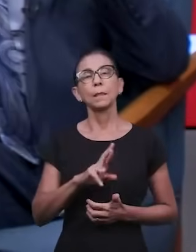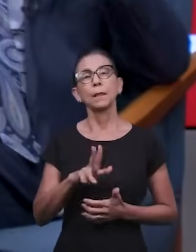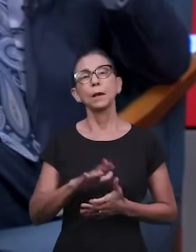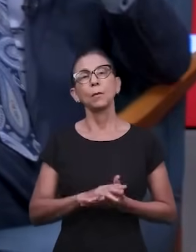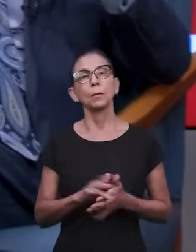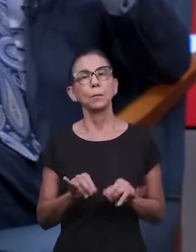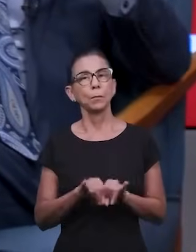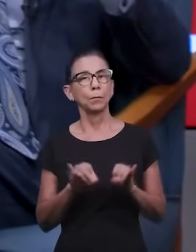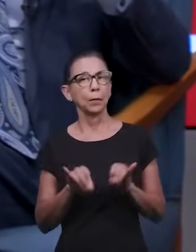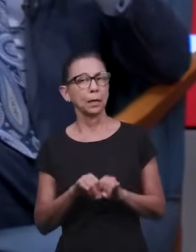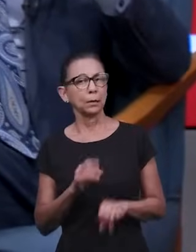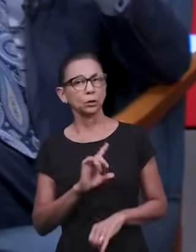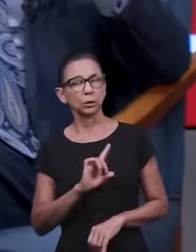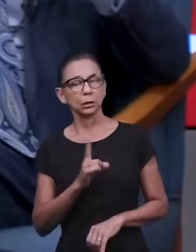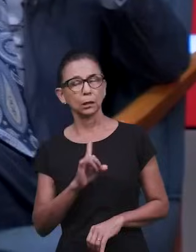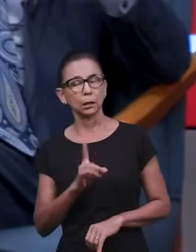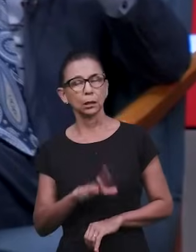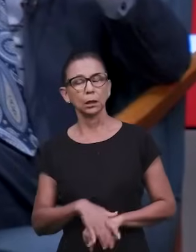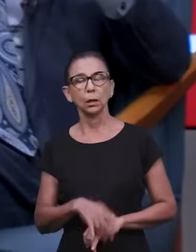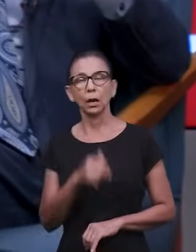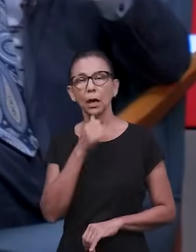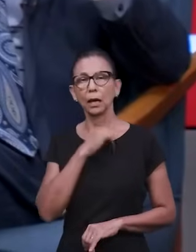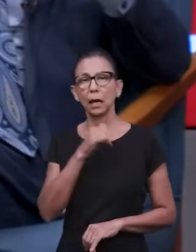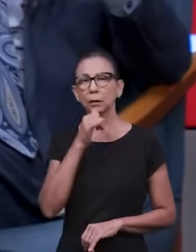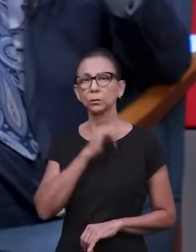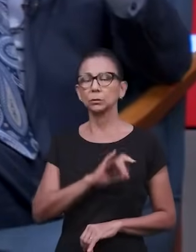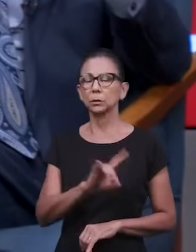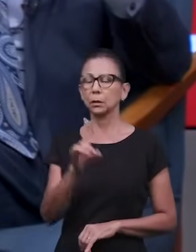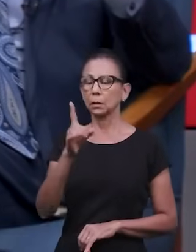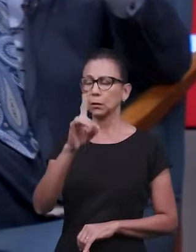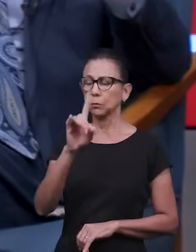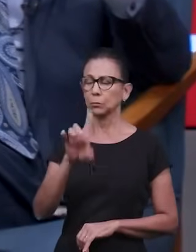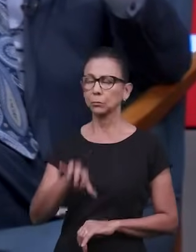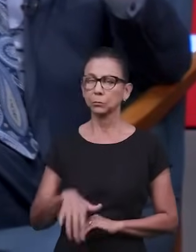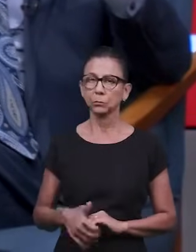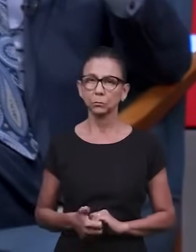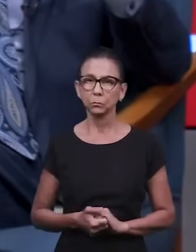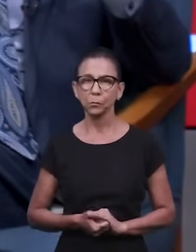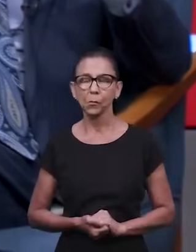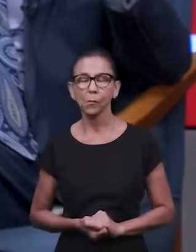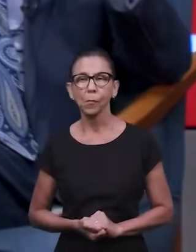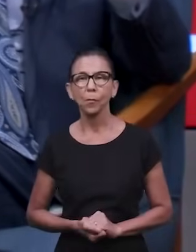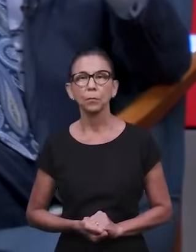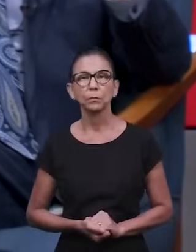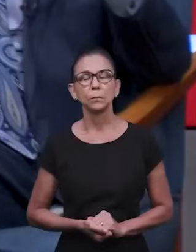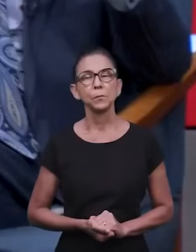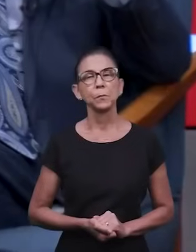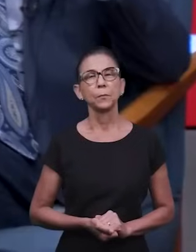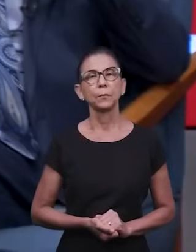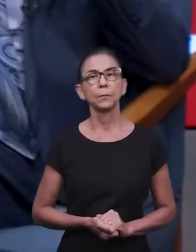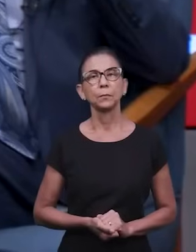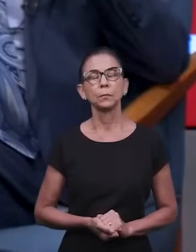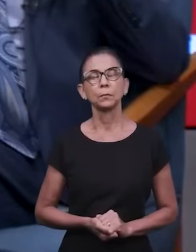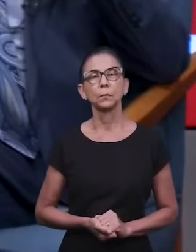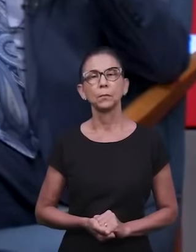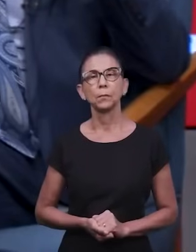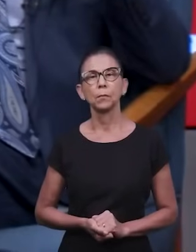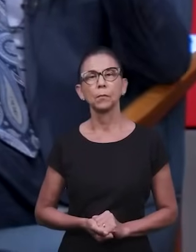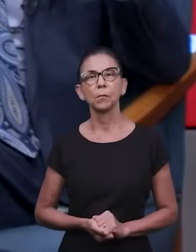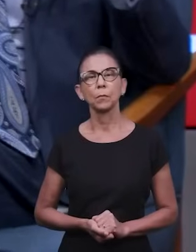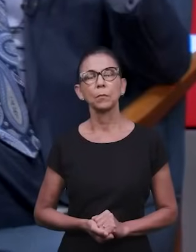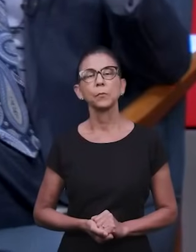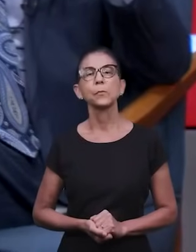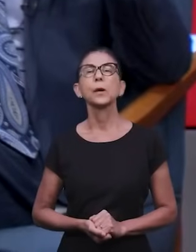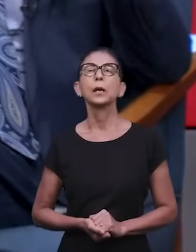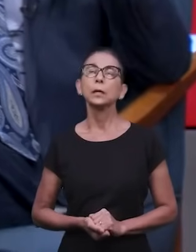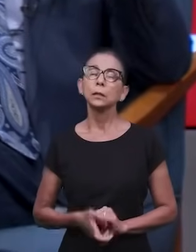a Bíblia e ver a Bíblia além da letra e é isso que nós pregamos é isso que